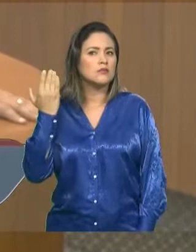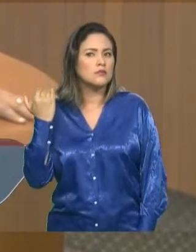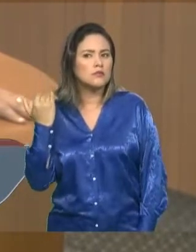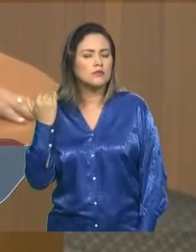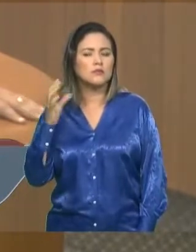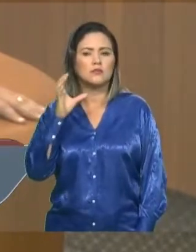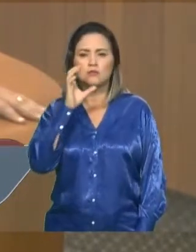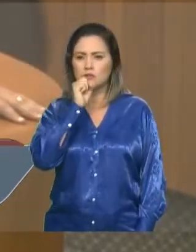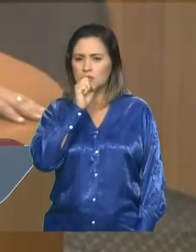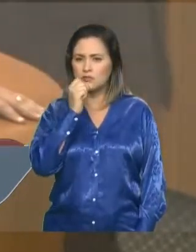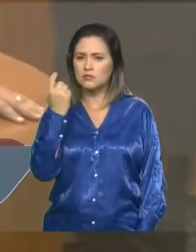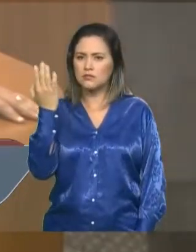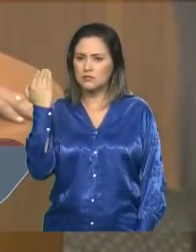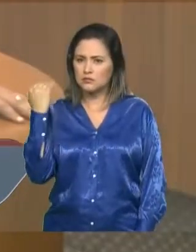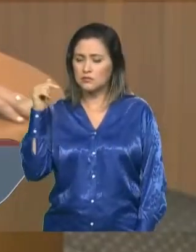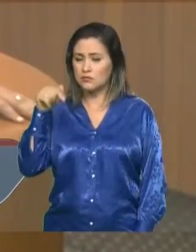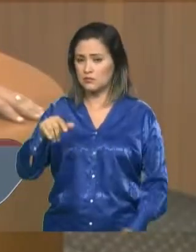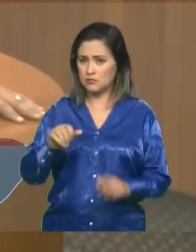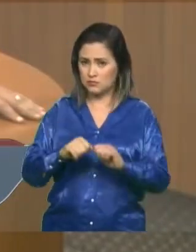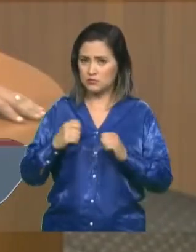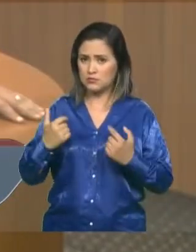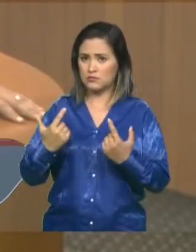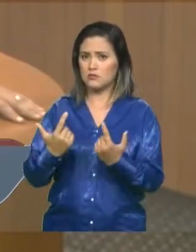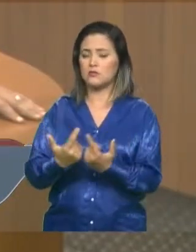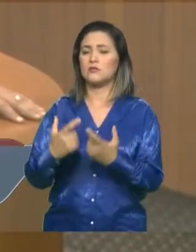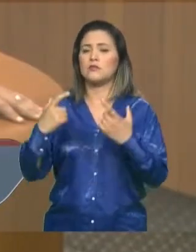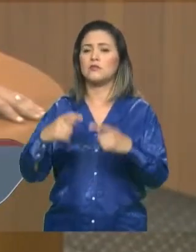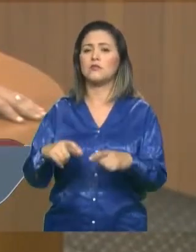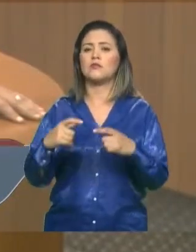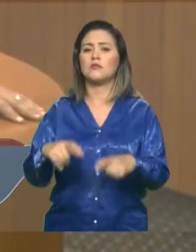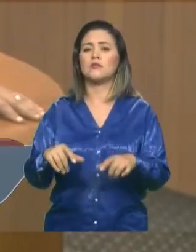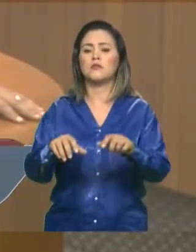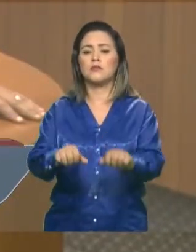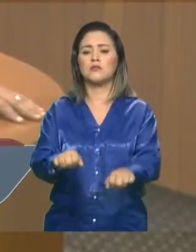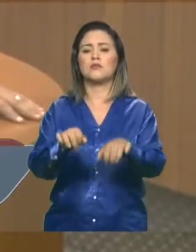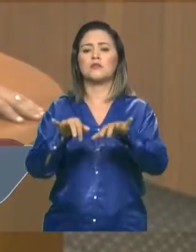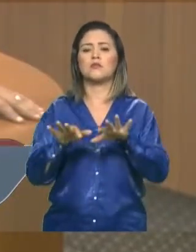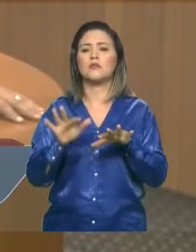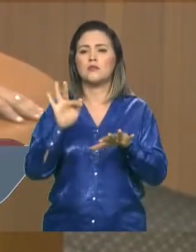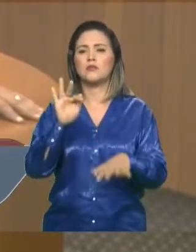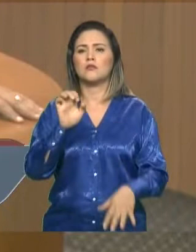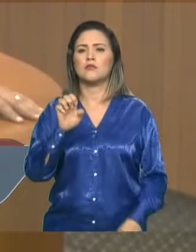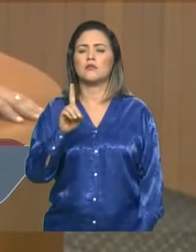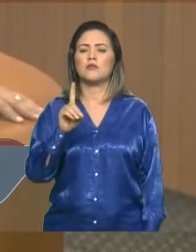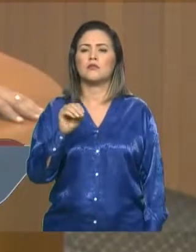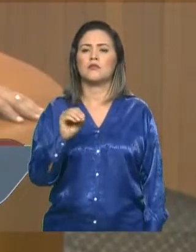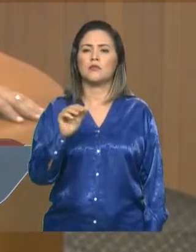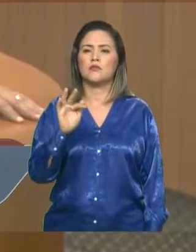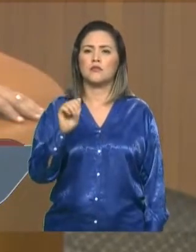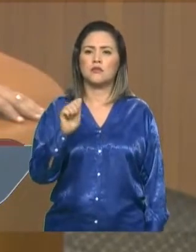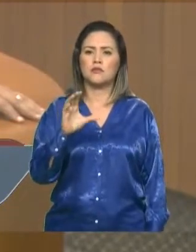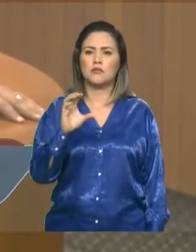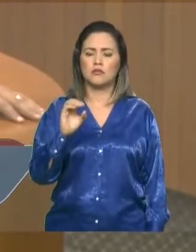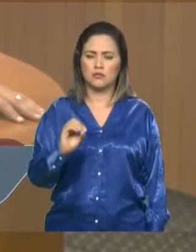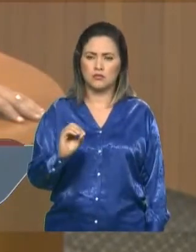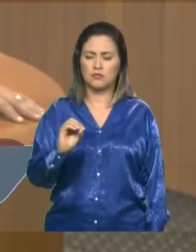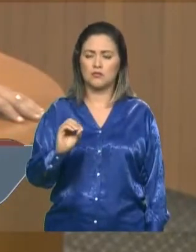Maranhão, no auditório Fernando Falcão. Um ato político muito